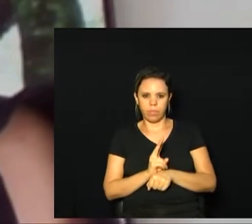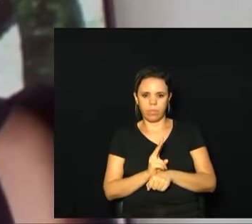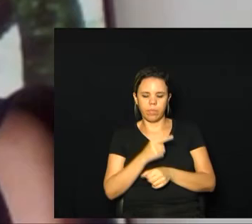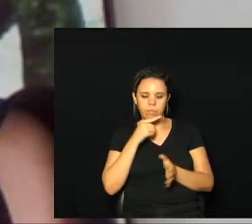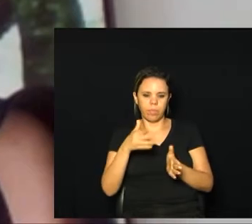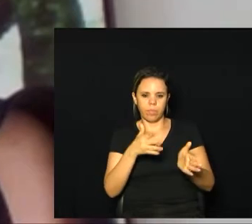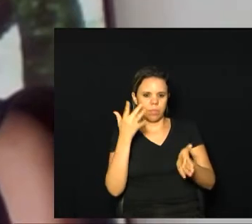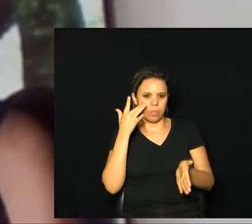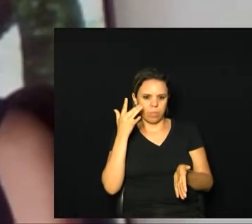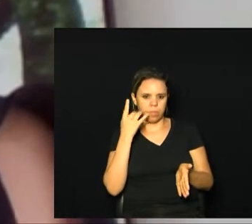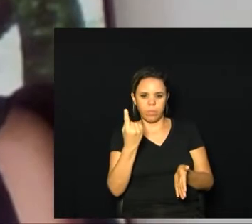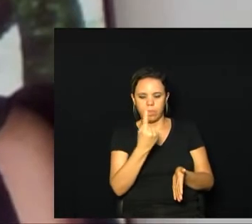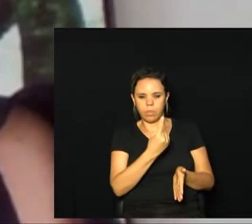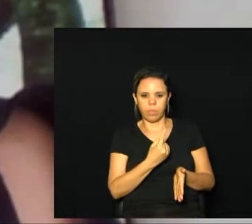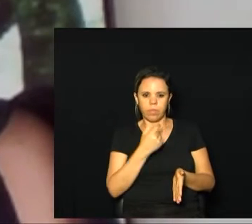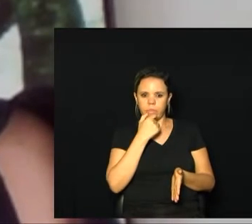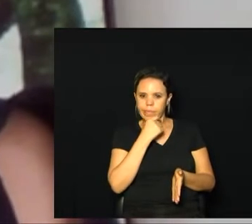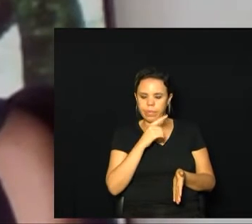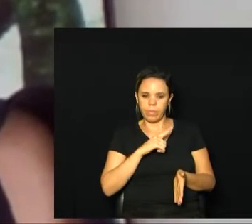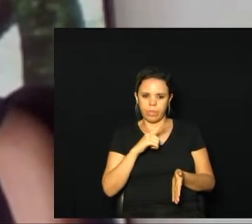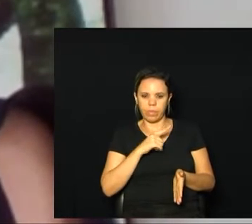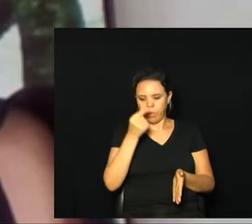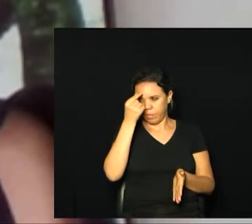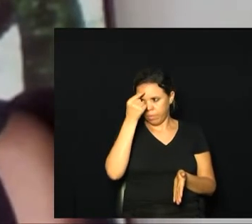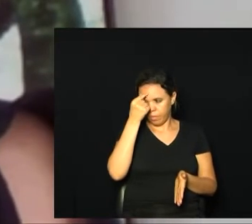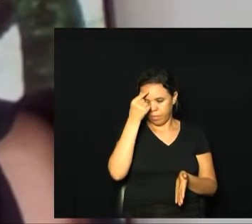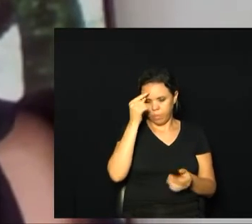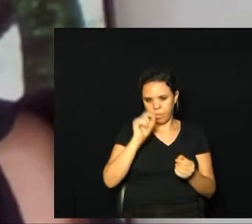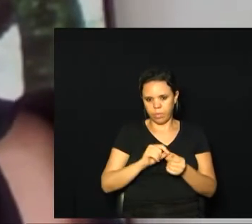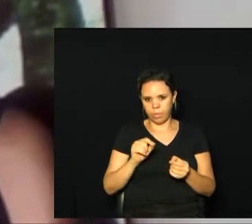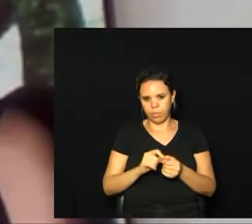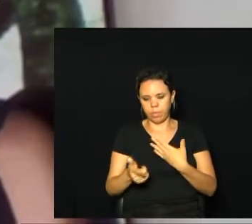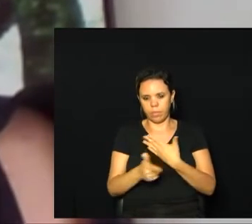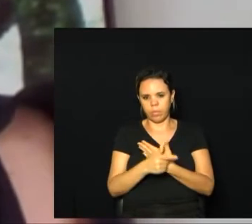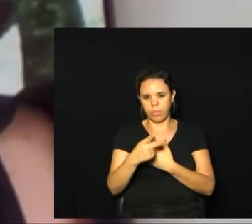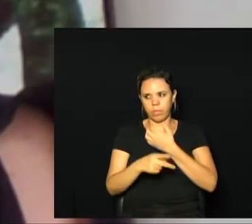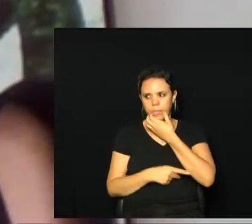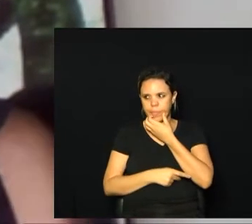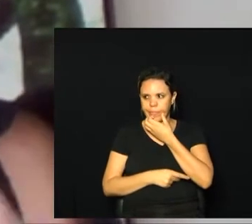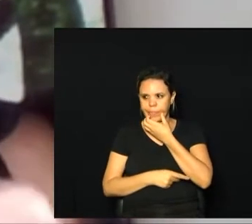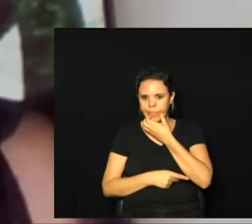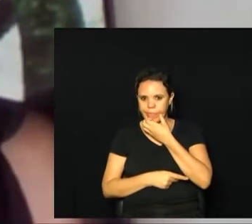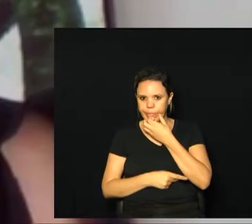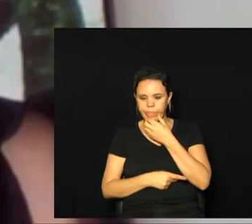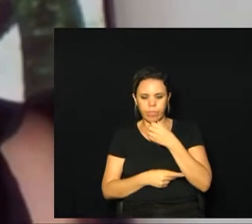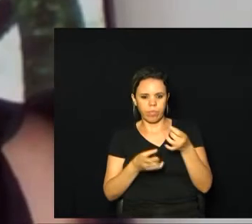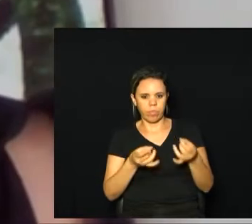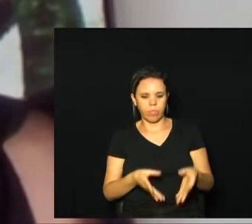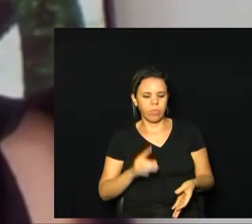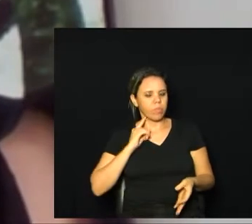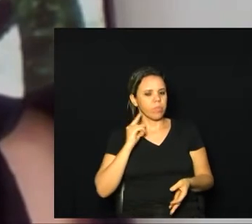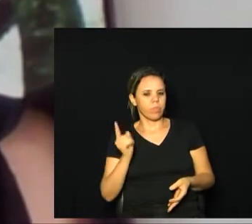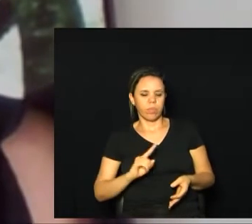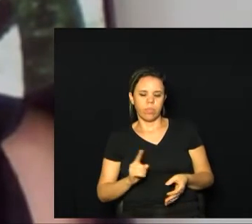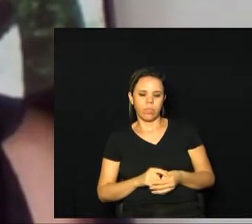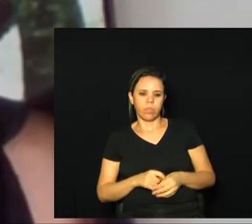hídricos. Acho que se cada um tiver a consciência e fazer o seu papel, desde não jogar um